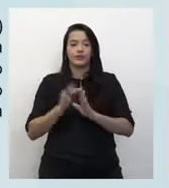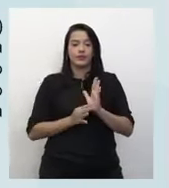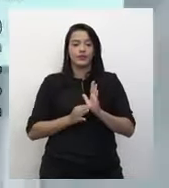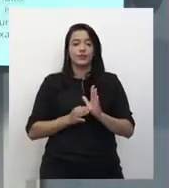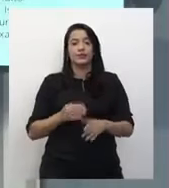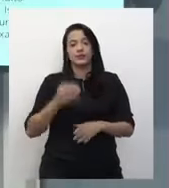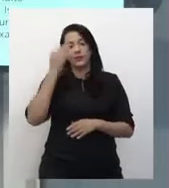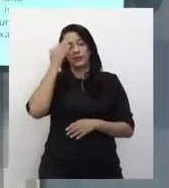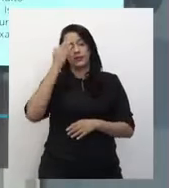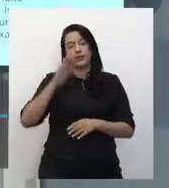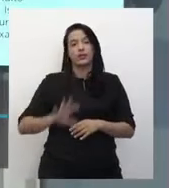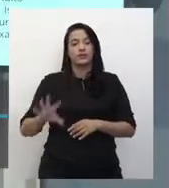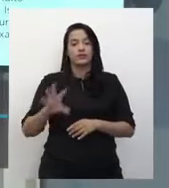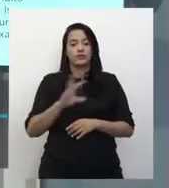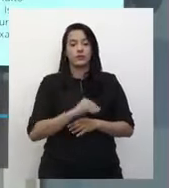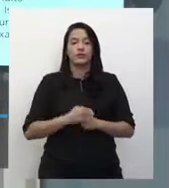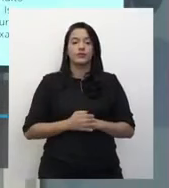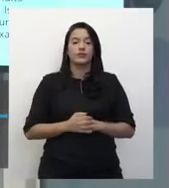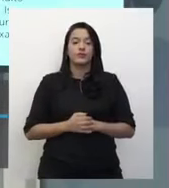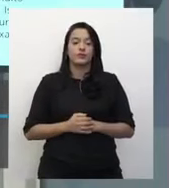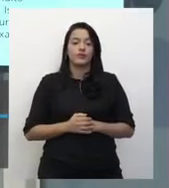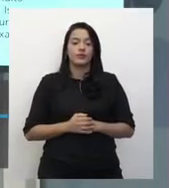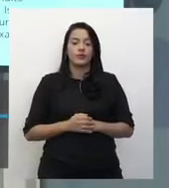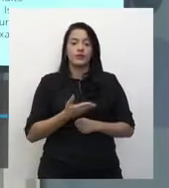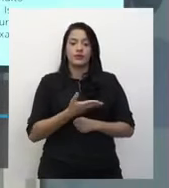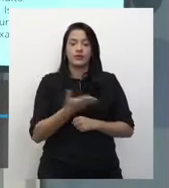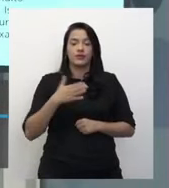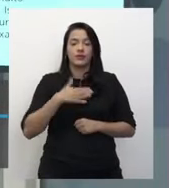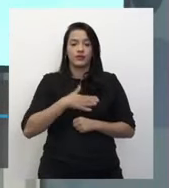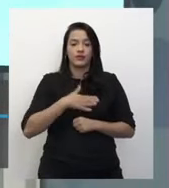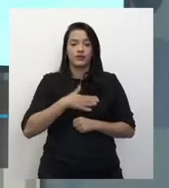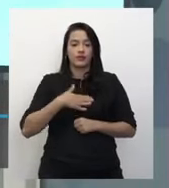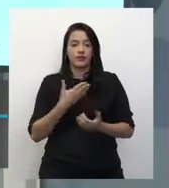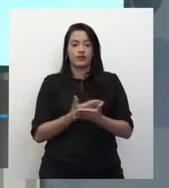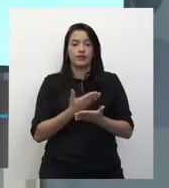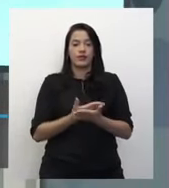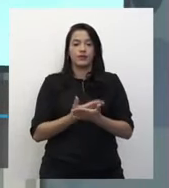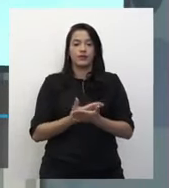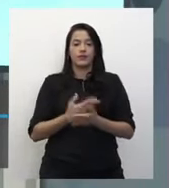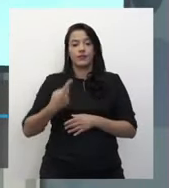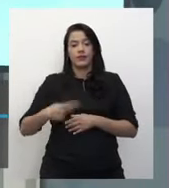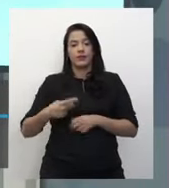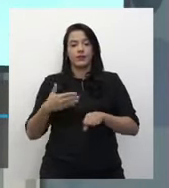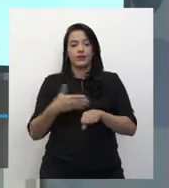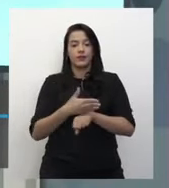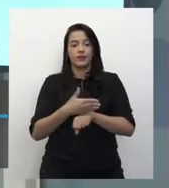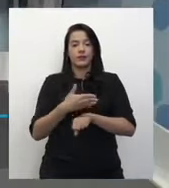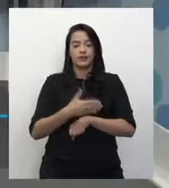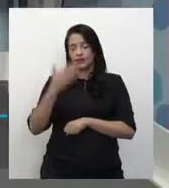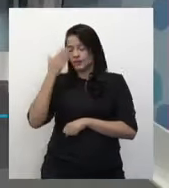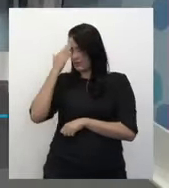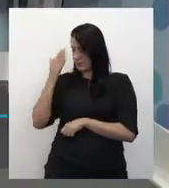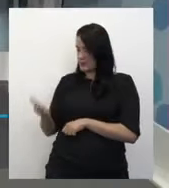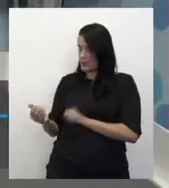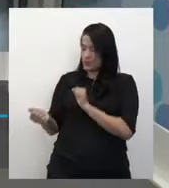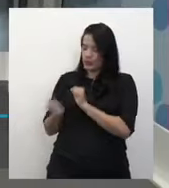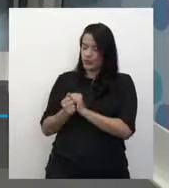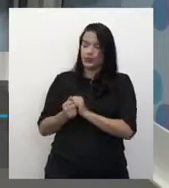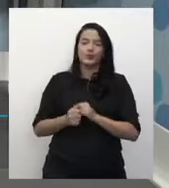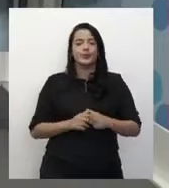Muito obrigada, espero que vocês tenham gostado da aula, tenham participado. Andréia, muito obrigada. Obrigada